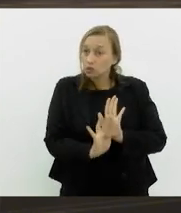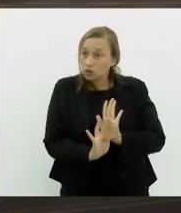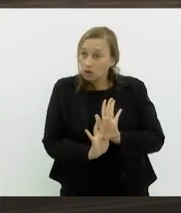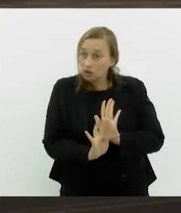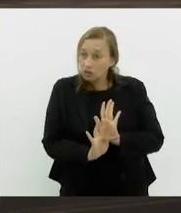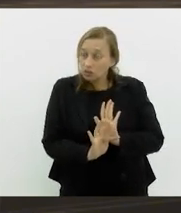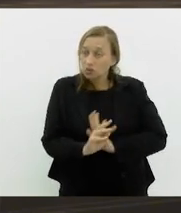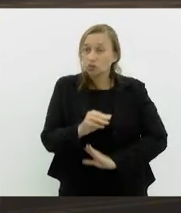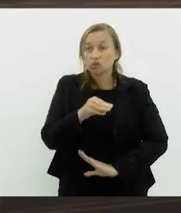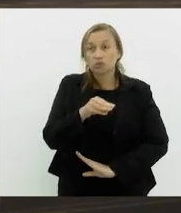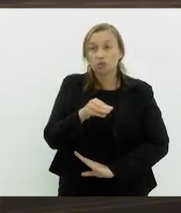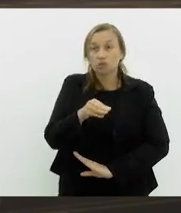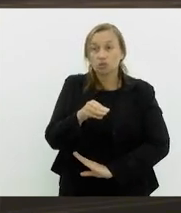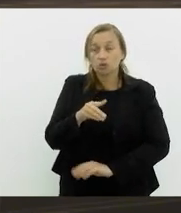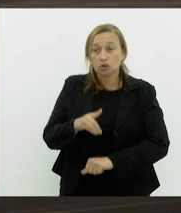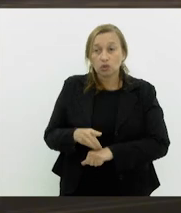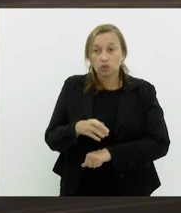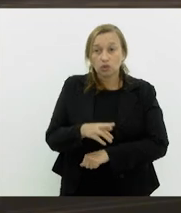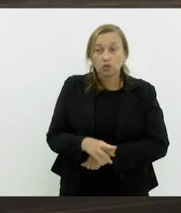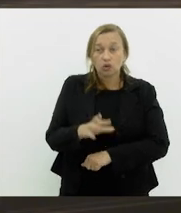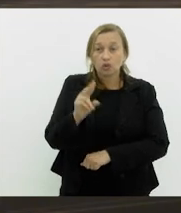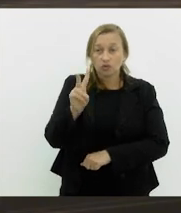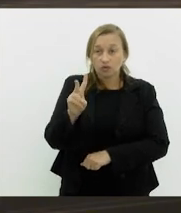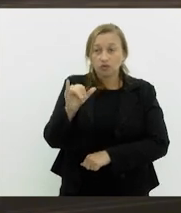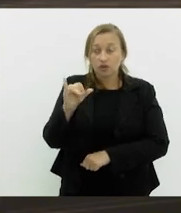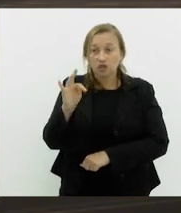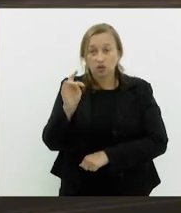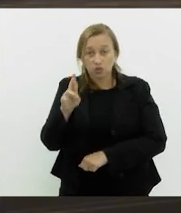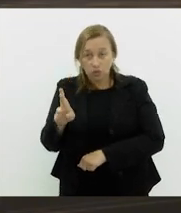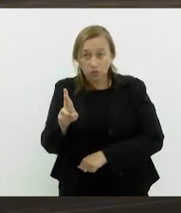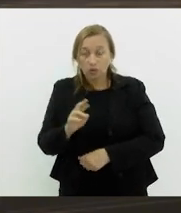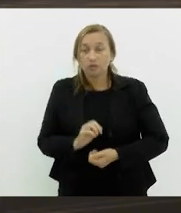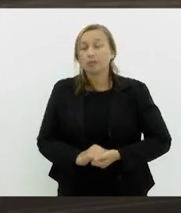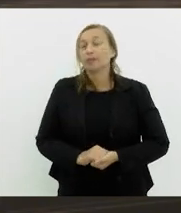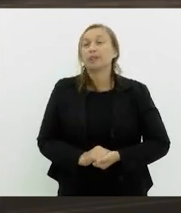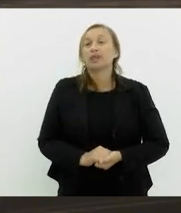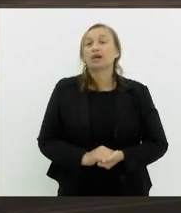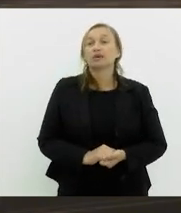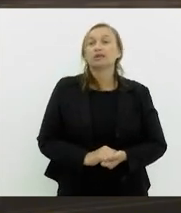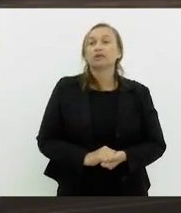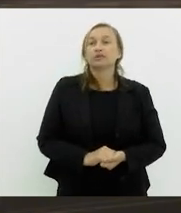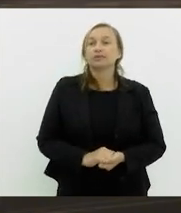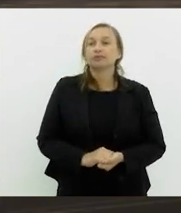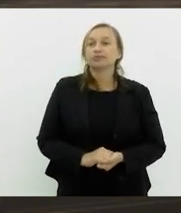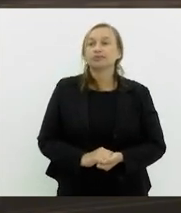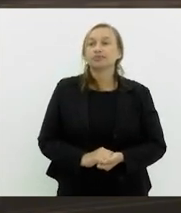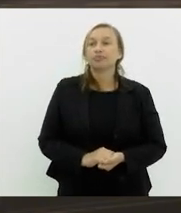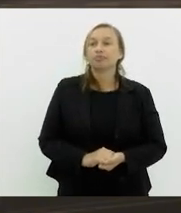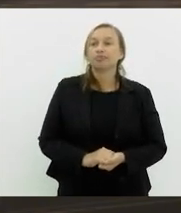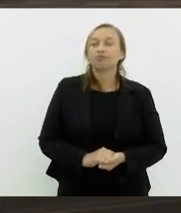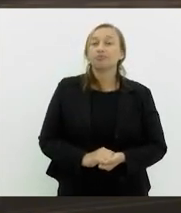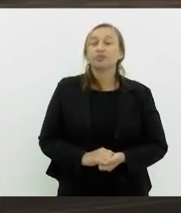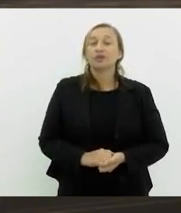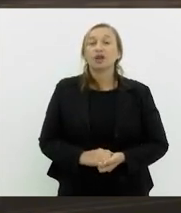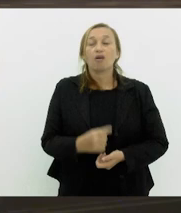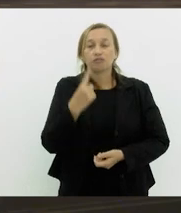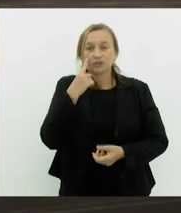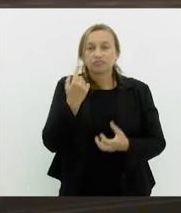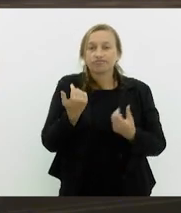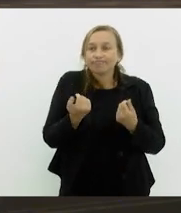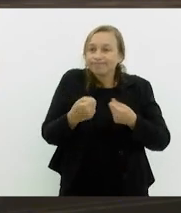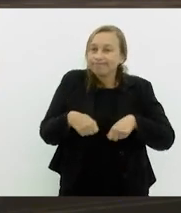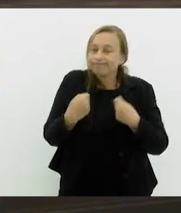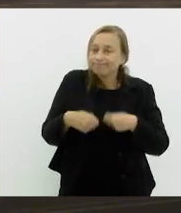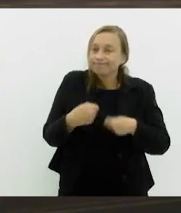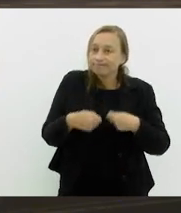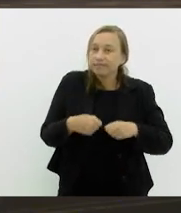doutor Vitor Nunes Leal, ministro Vitor Nunes Leal, que passou-se a surgir essa necessidade das